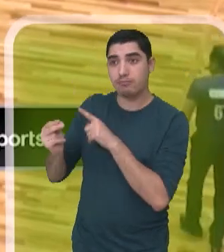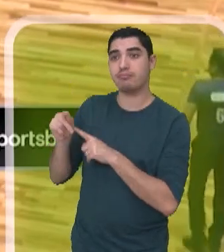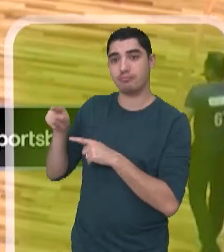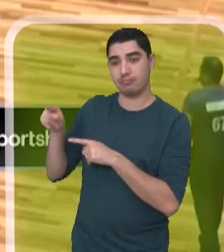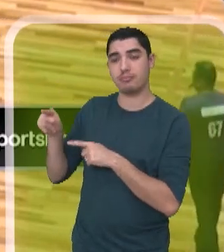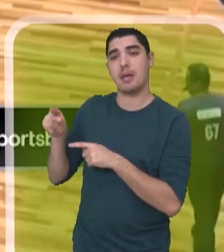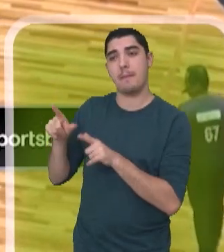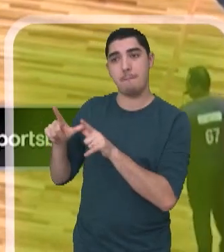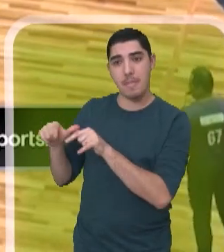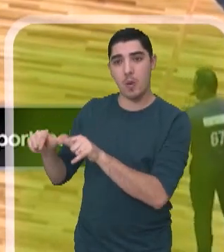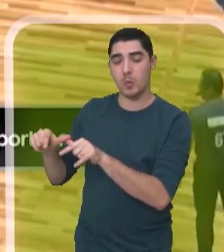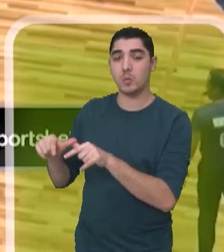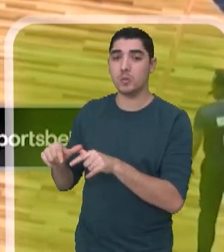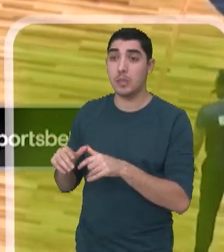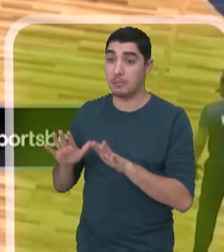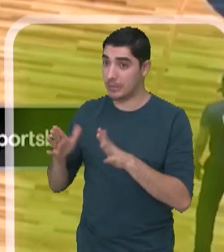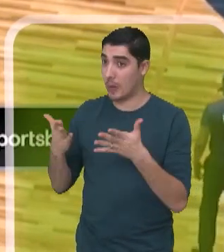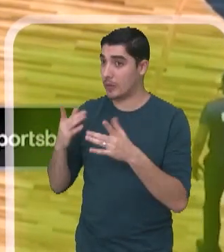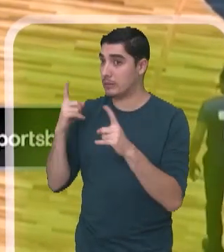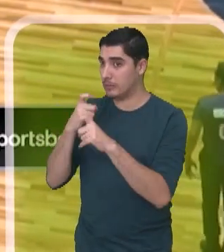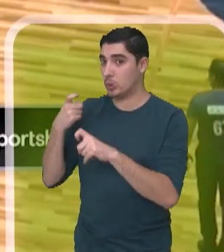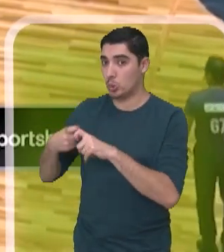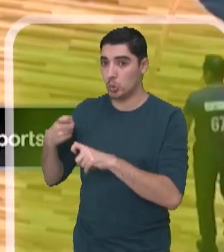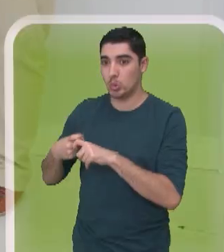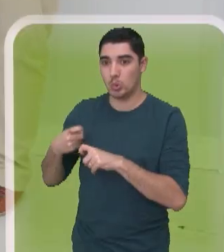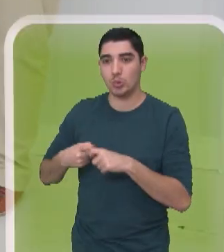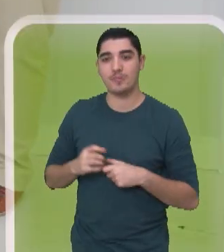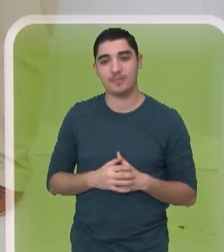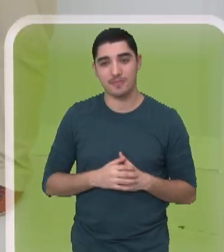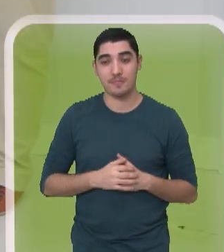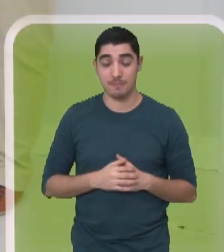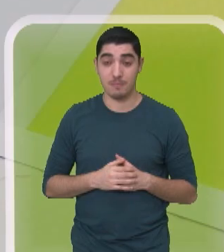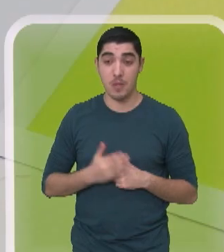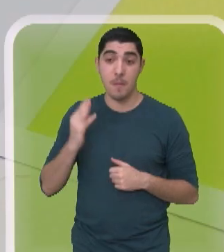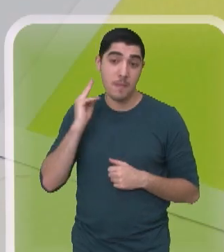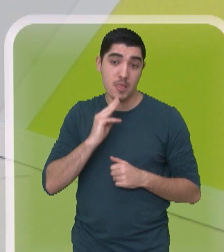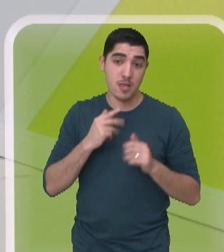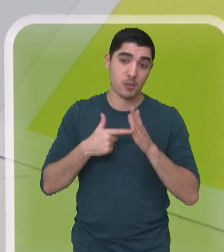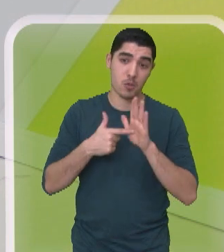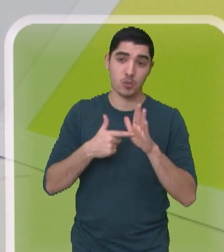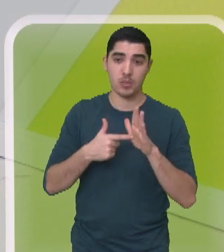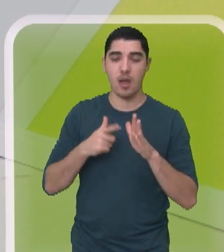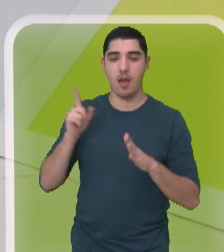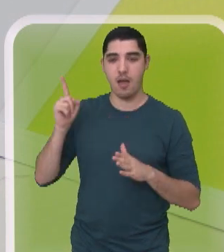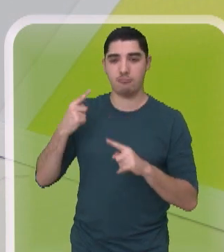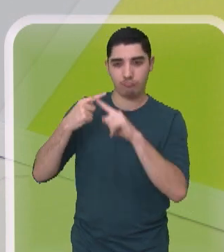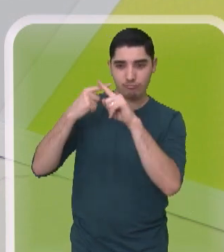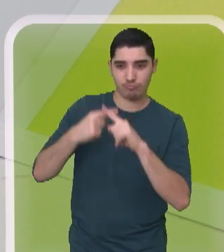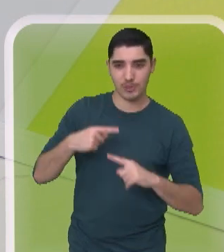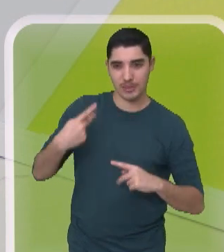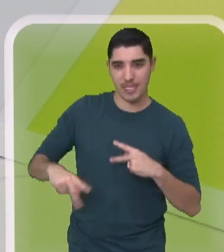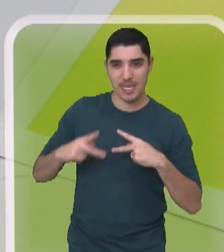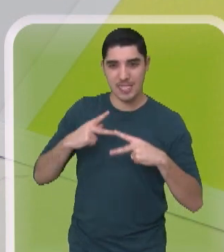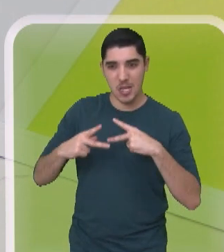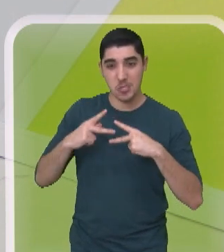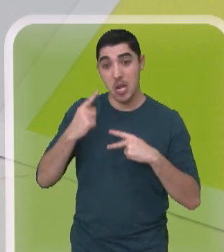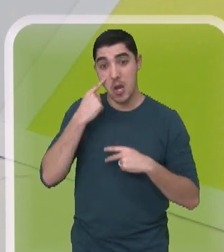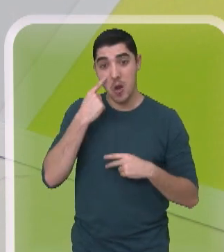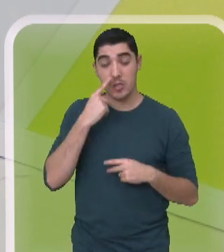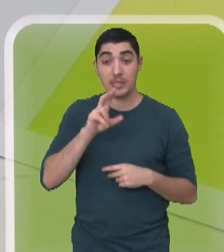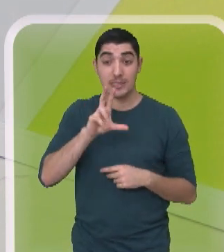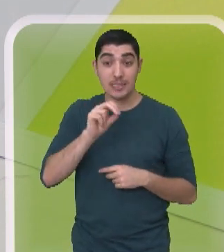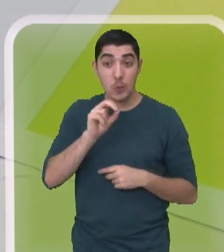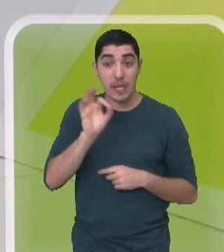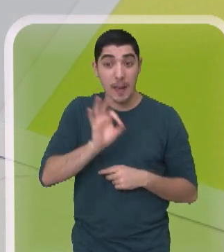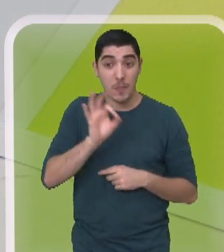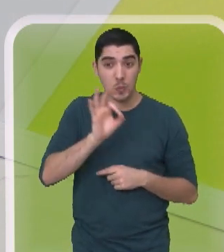vai ser uma parada duríssima. A gente vai ver aqui, o Matheus vai colocar também os jogos do São José nesse NBB. O São José tem 50% de